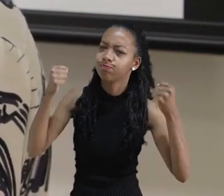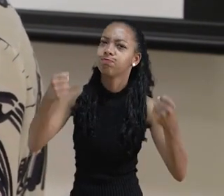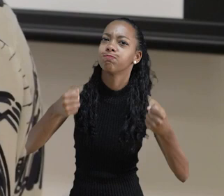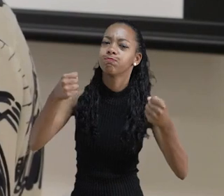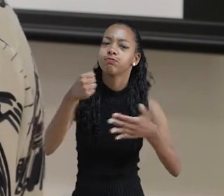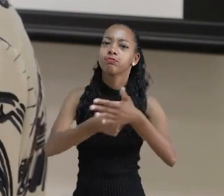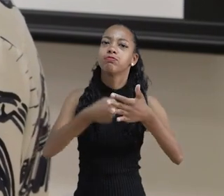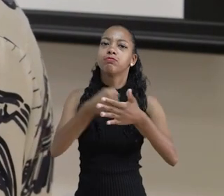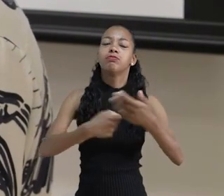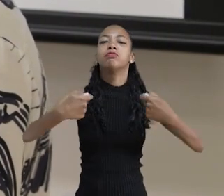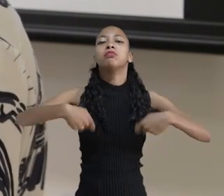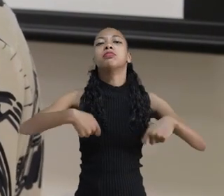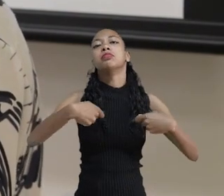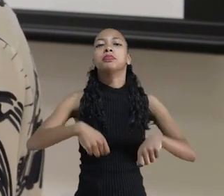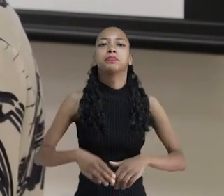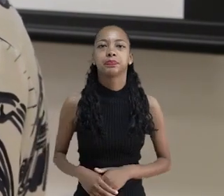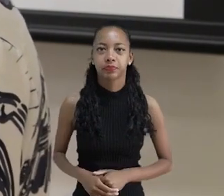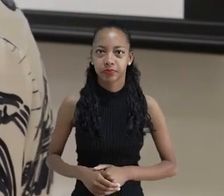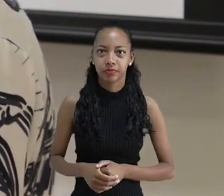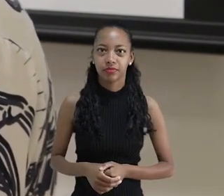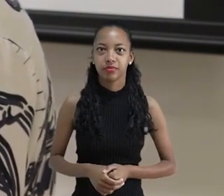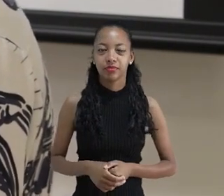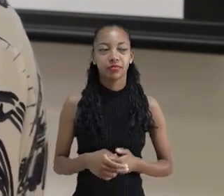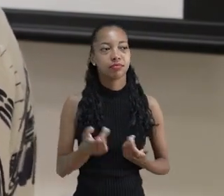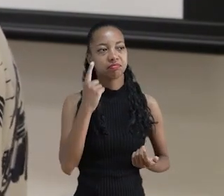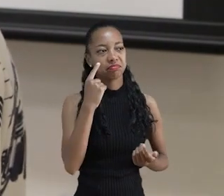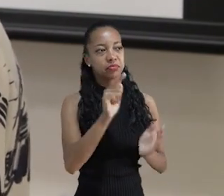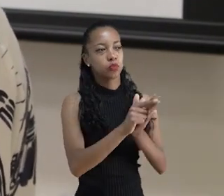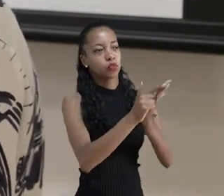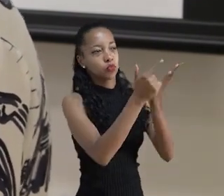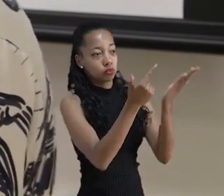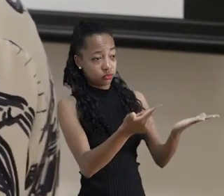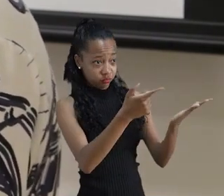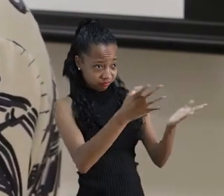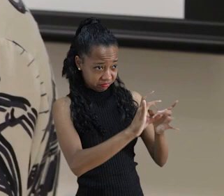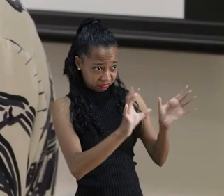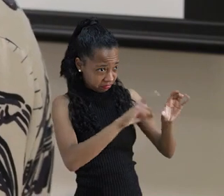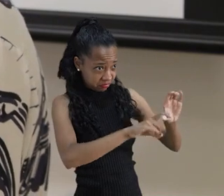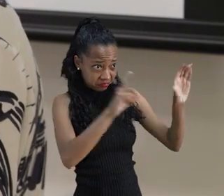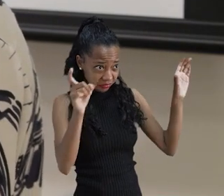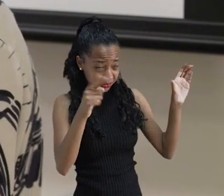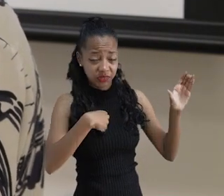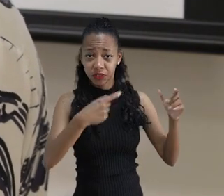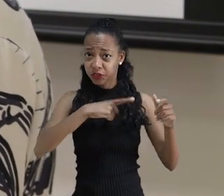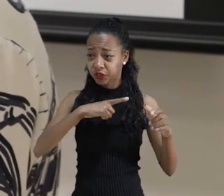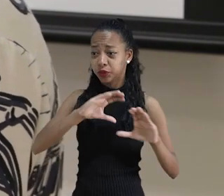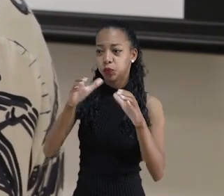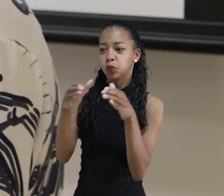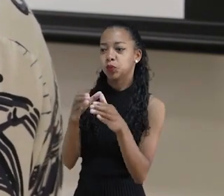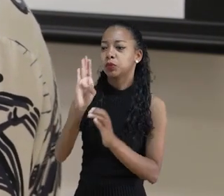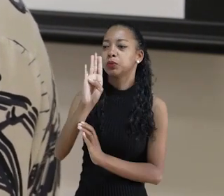Altivo ecoando no manda notícias nas matérias dos Jornalistas Livres nos vários filmes da companhia bueiro